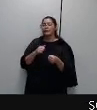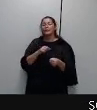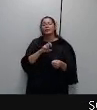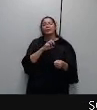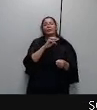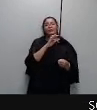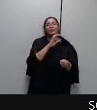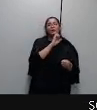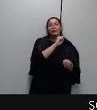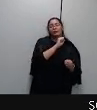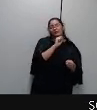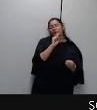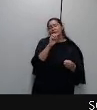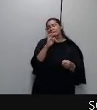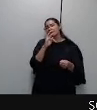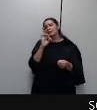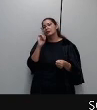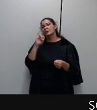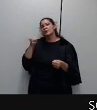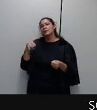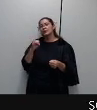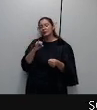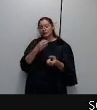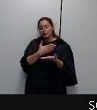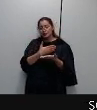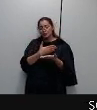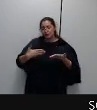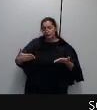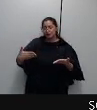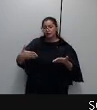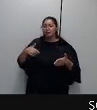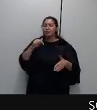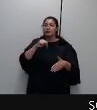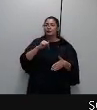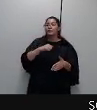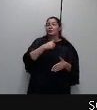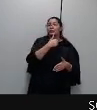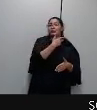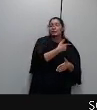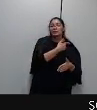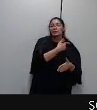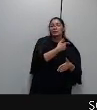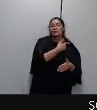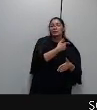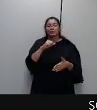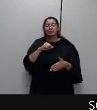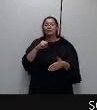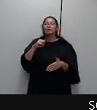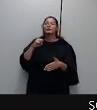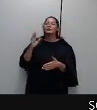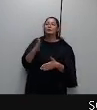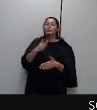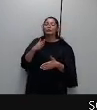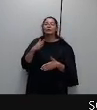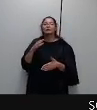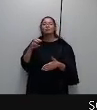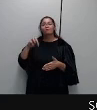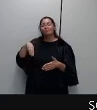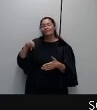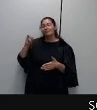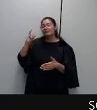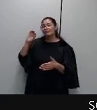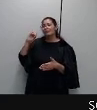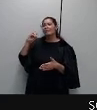prosseguimento para o dia 26 de Maio de 2020 essa feira as 13:49 intimados os presentes à sessão